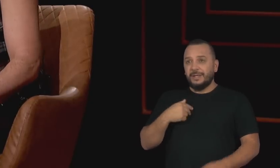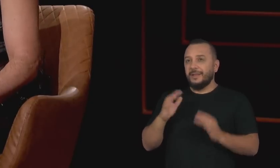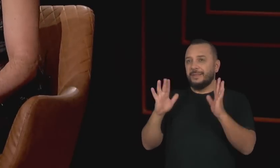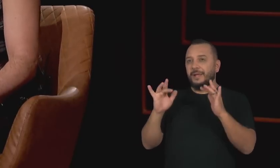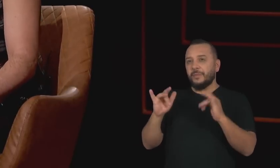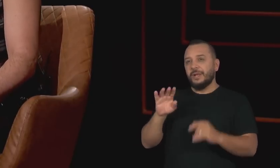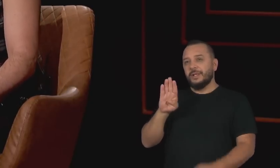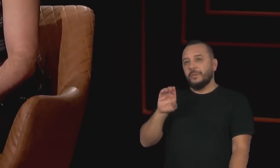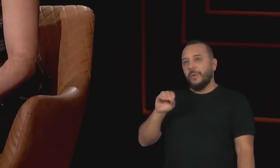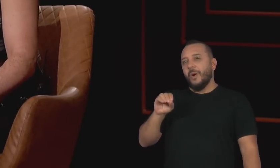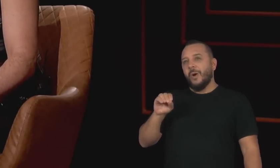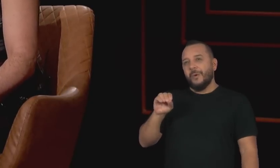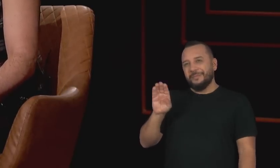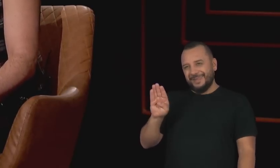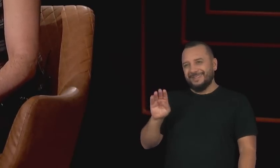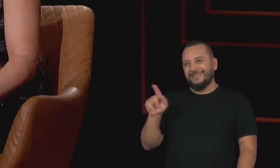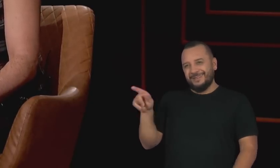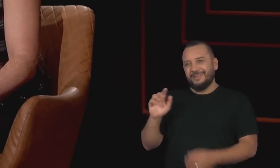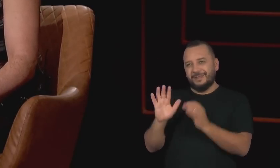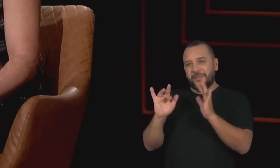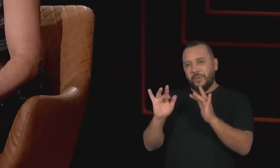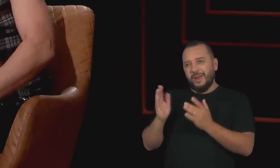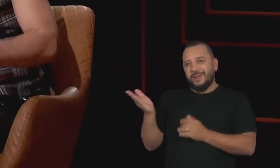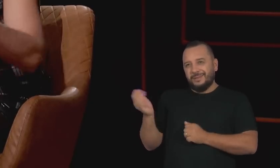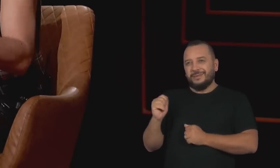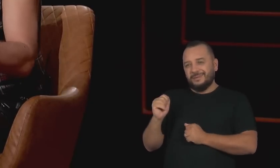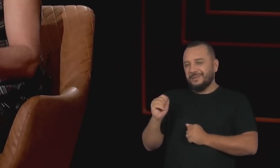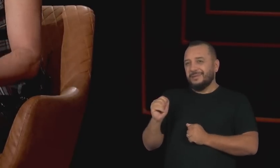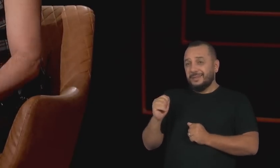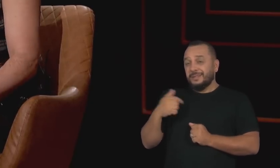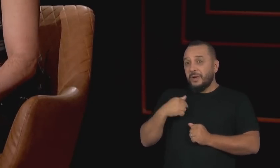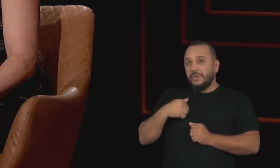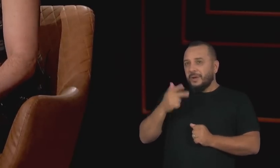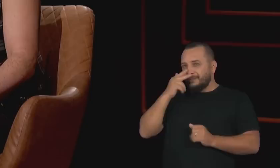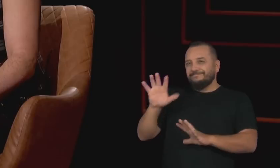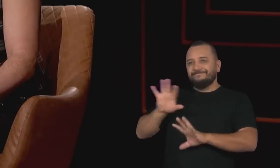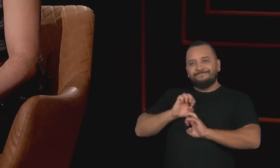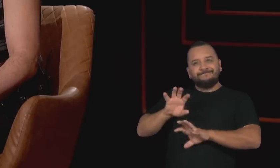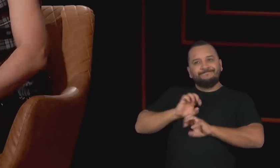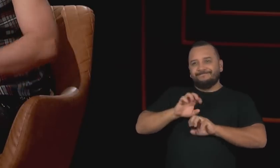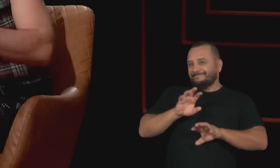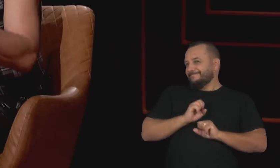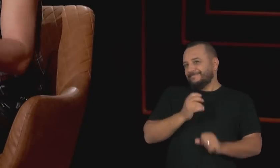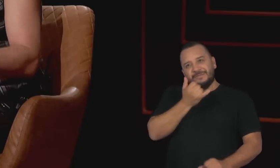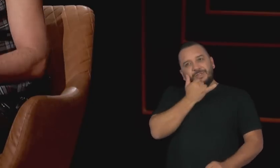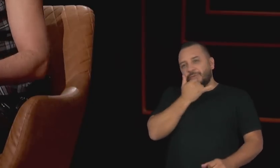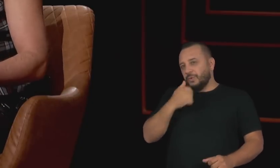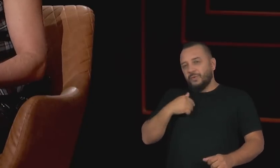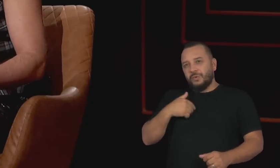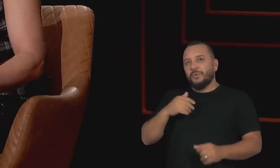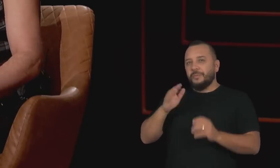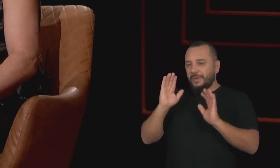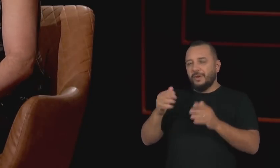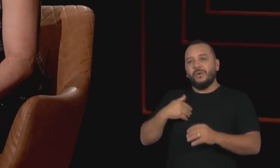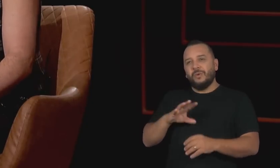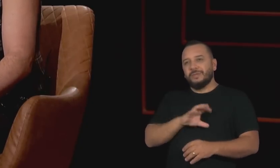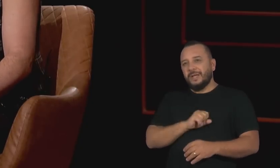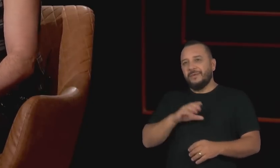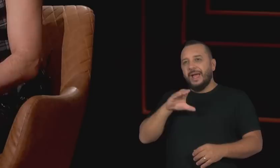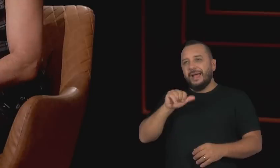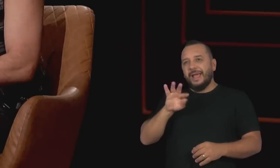aquela coisa. E aí, isso fica em você, não tem como. Então, eles gostavam muito de Cat